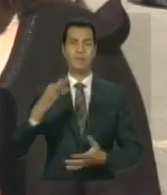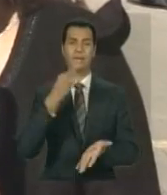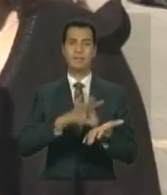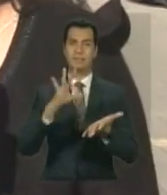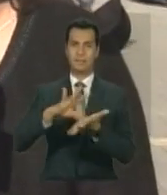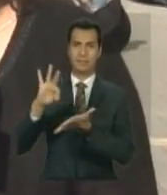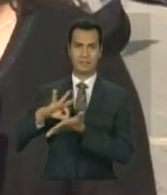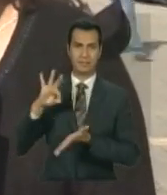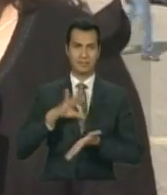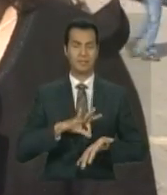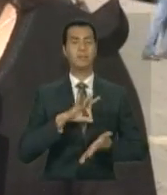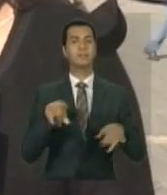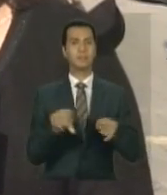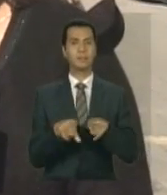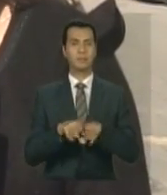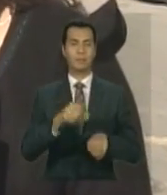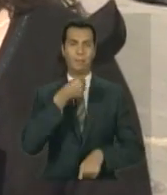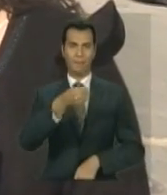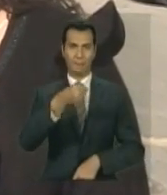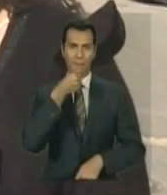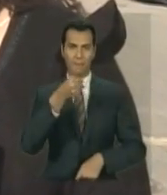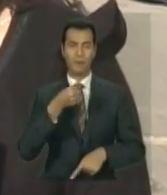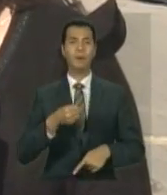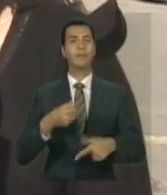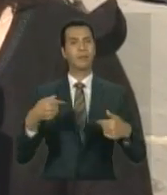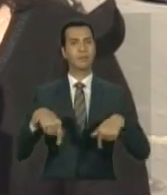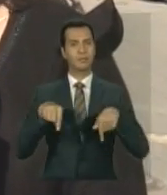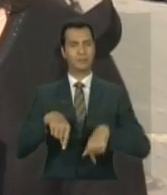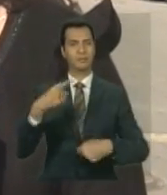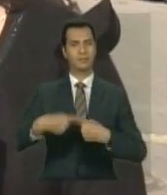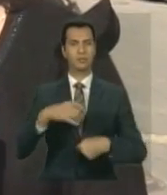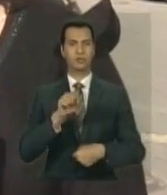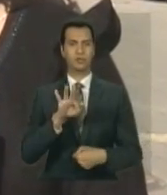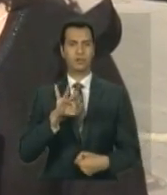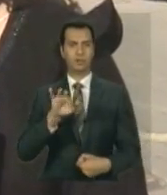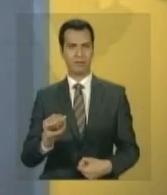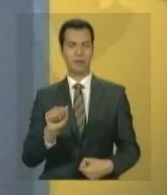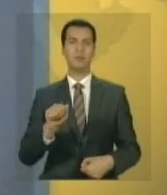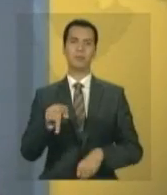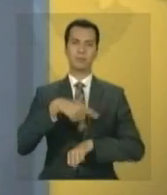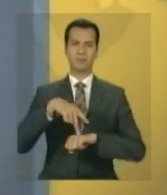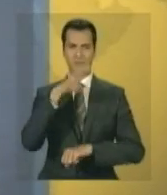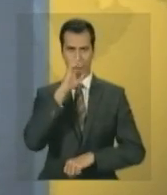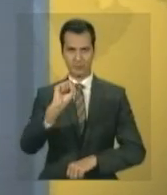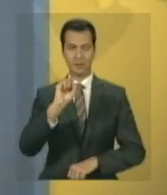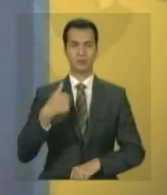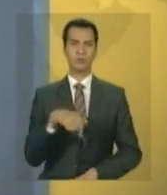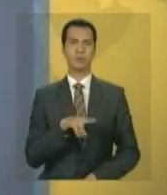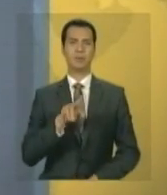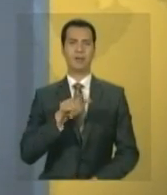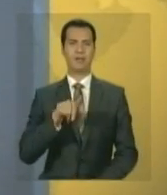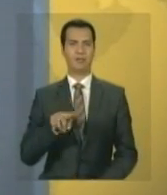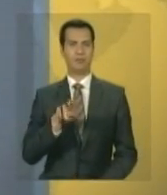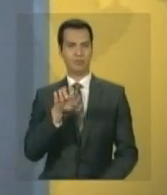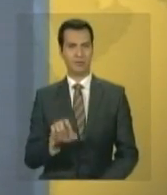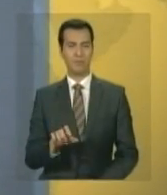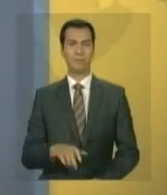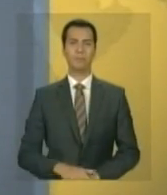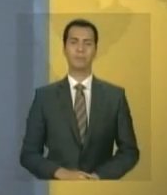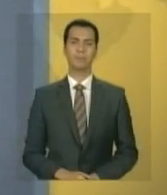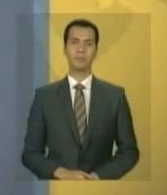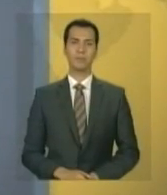e fazem uma declaração à imprensa. De Sófia, na Bulgária, Aline Bastos. Bom, acompanham a